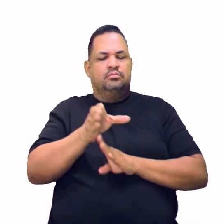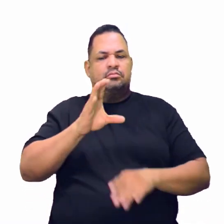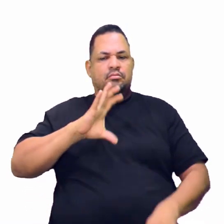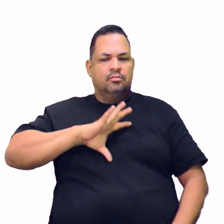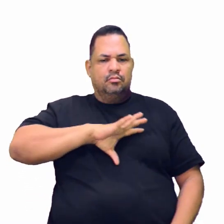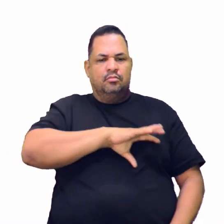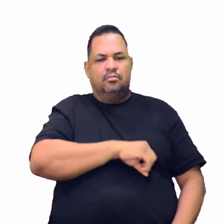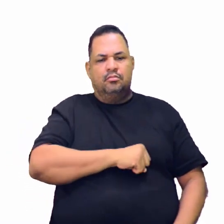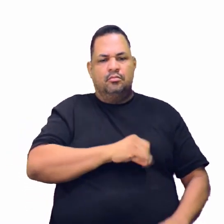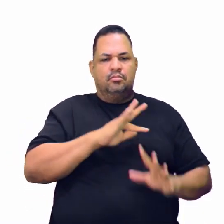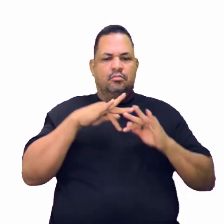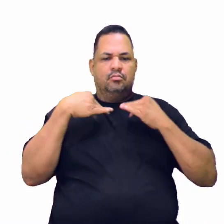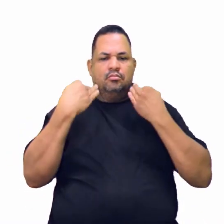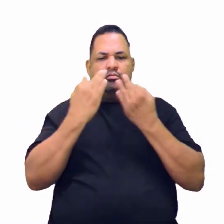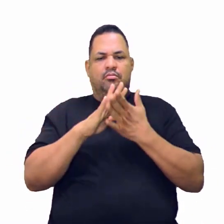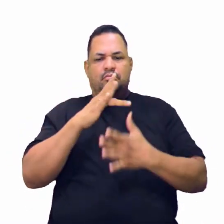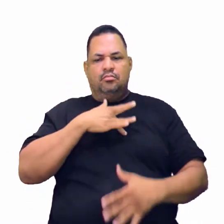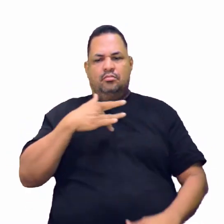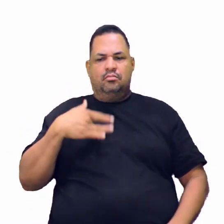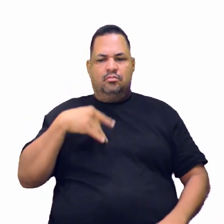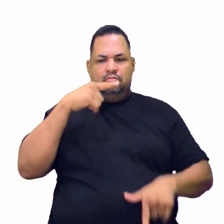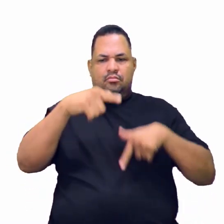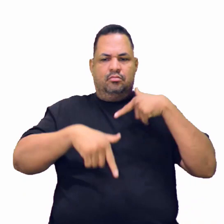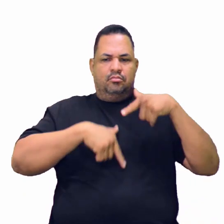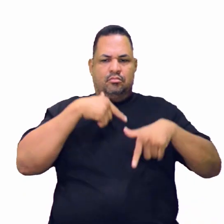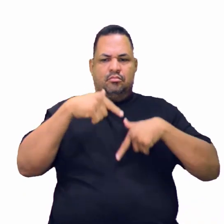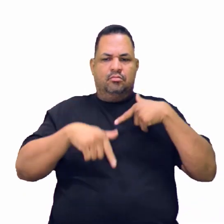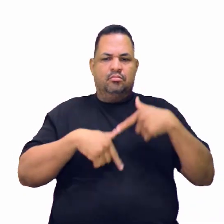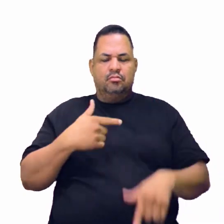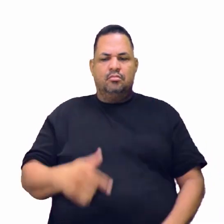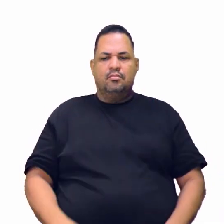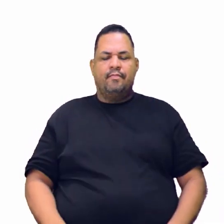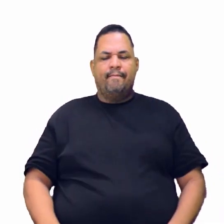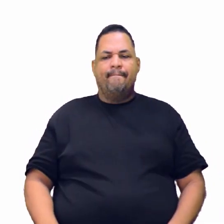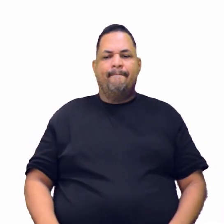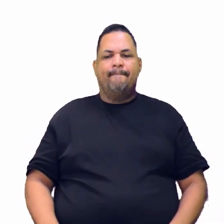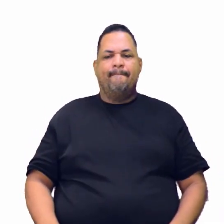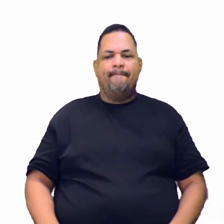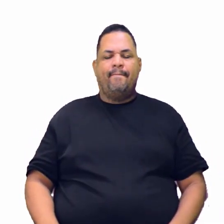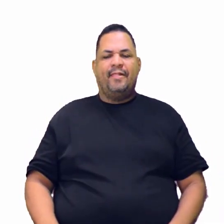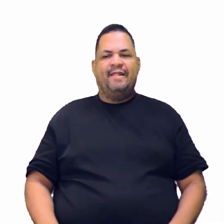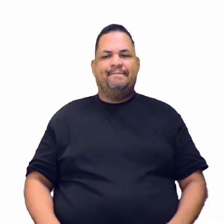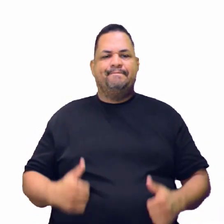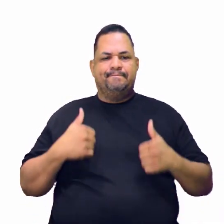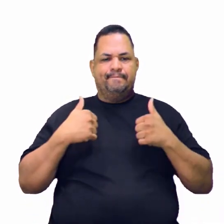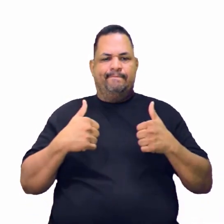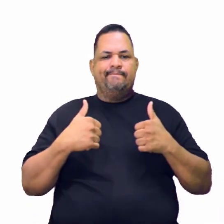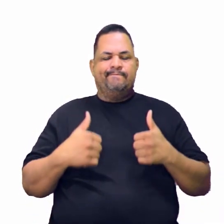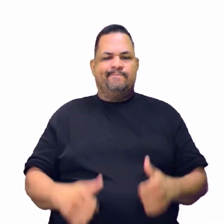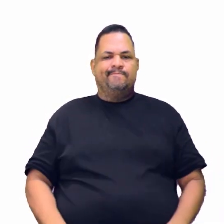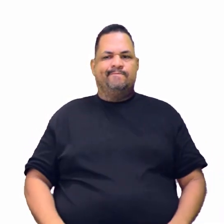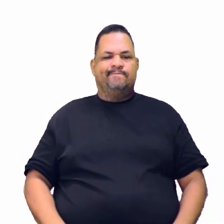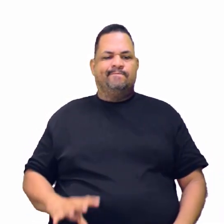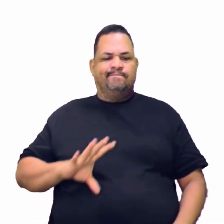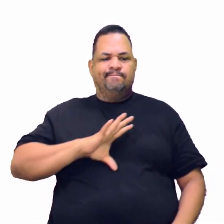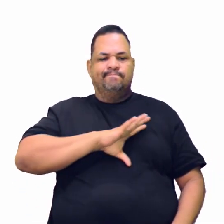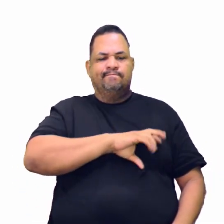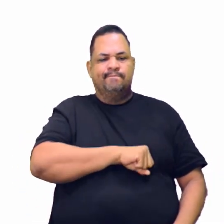sobre amor, família, saúde e trabalho. Beleza?